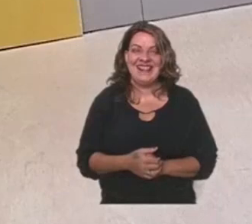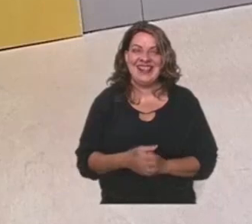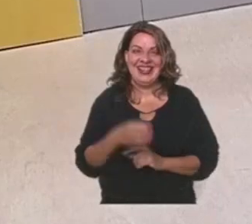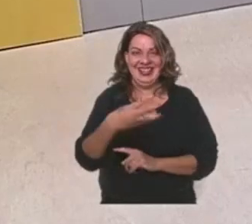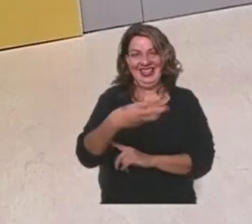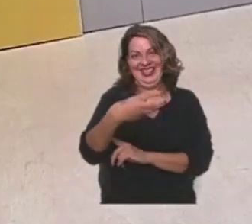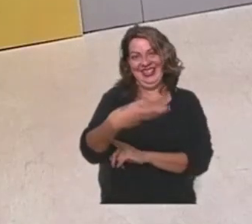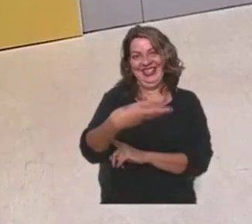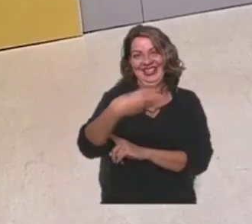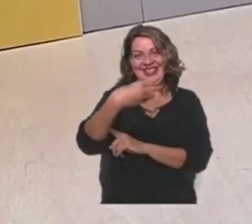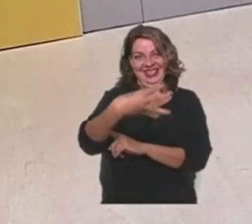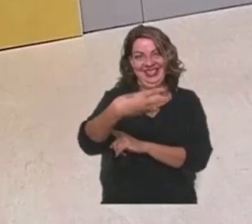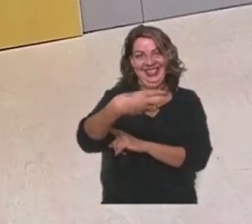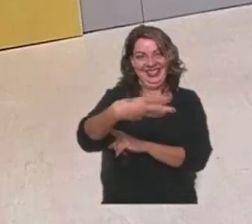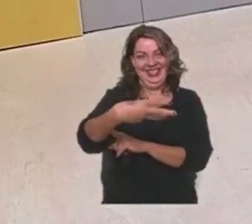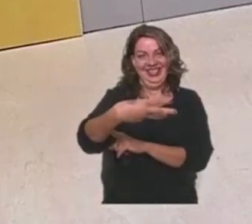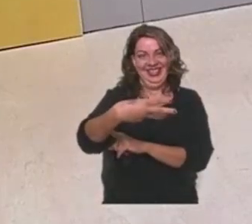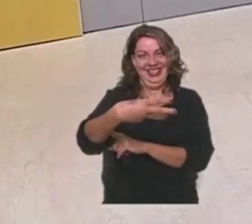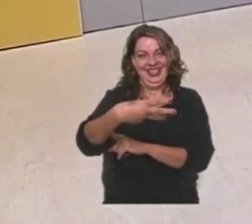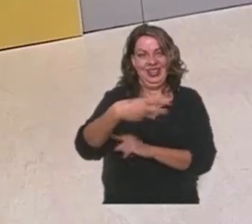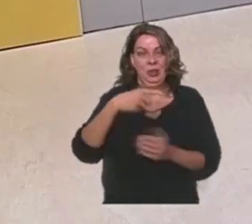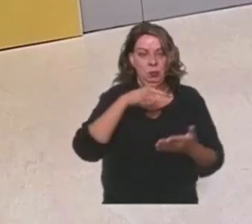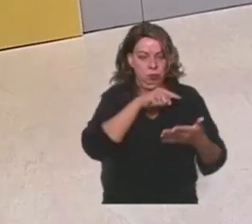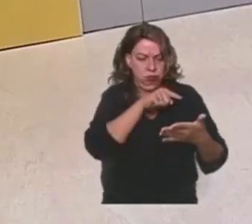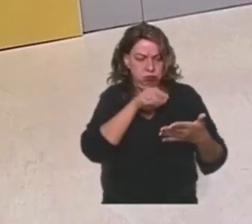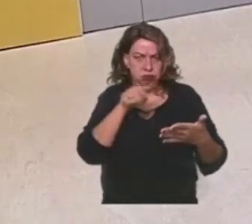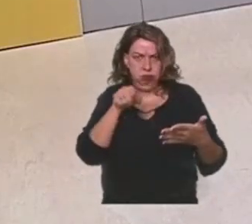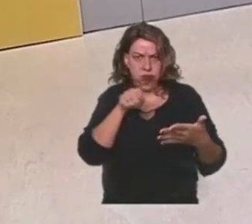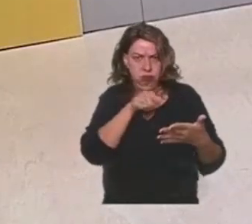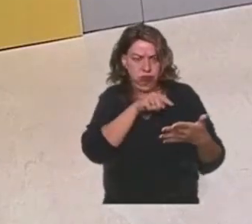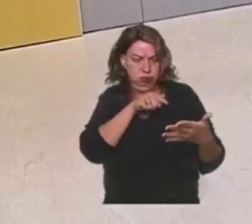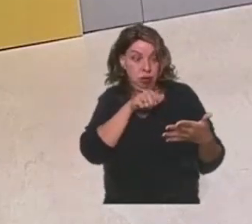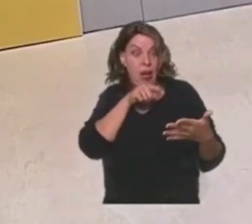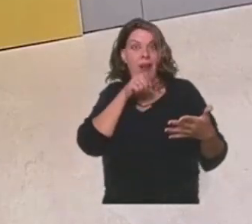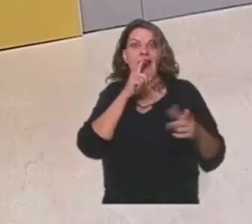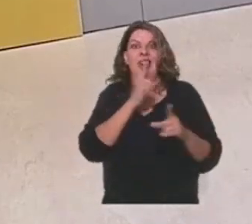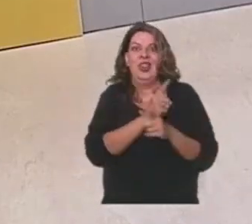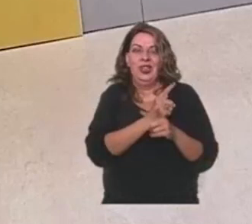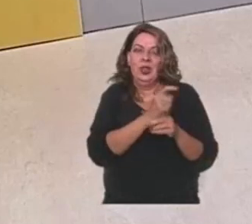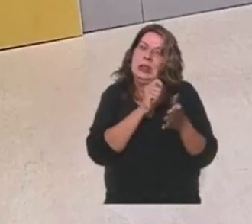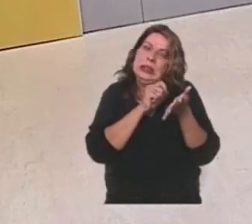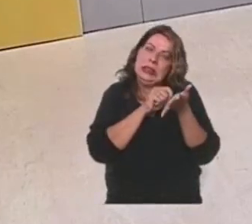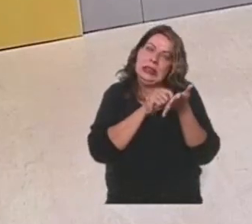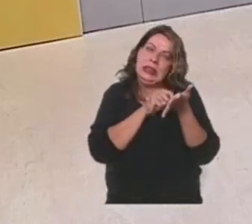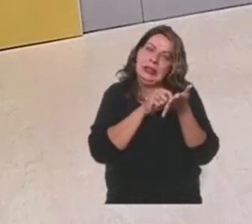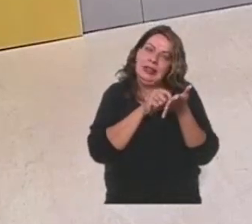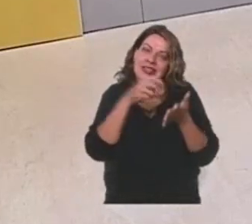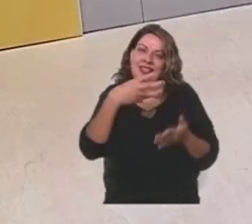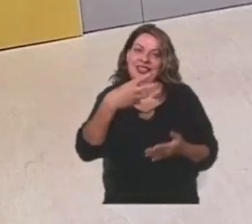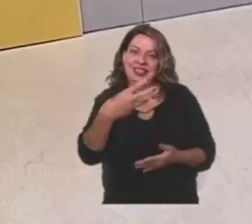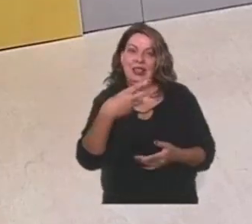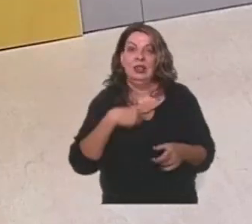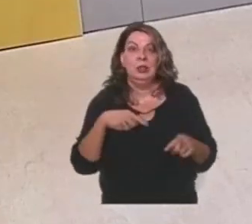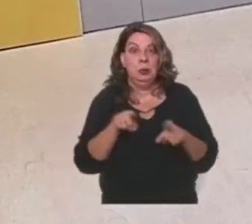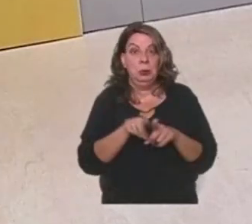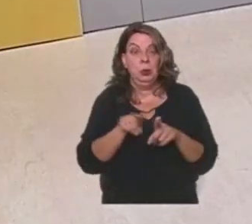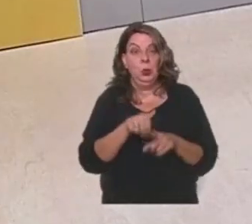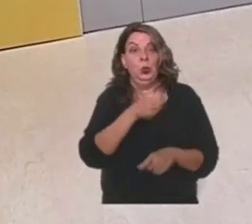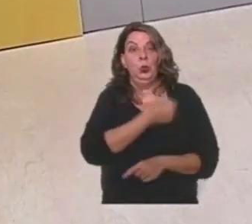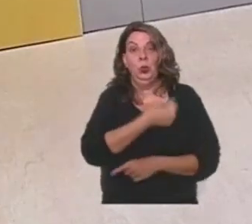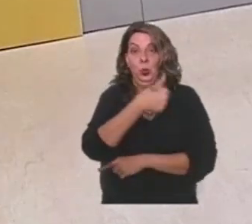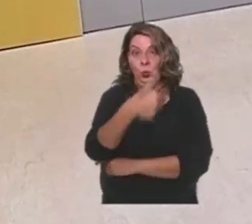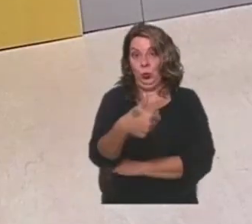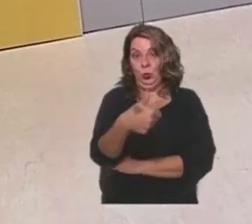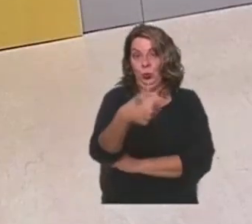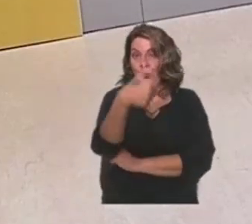estava esperando? Procura aí, passa o olho aí, procura o 43, já tá valendo. Sai também a bolinha de número 1, número 1, número